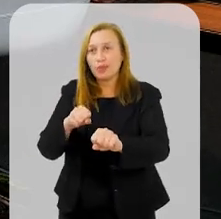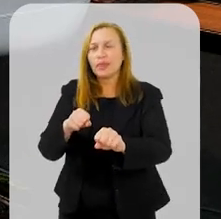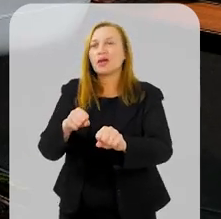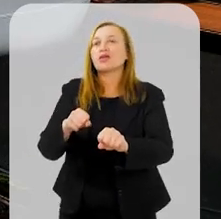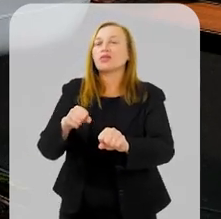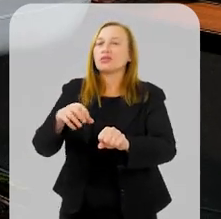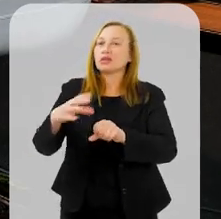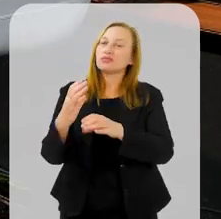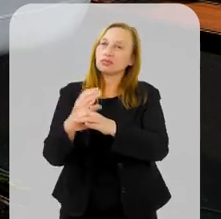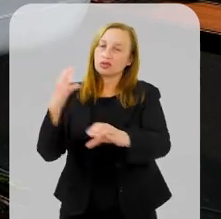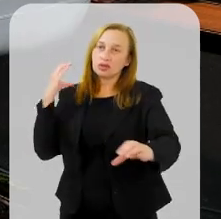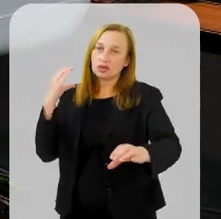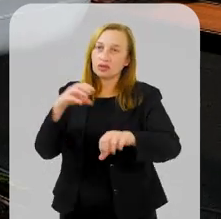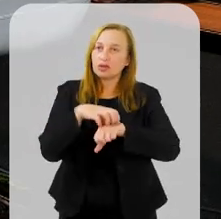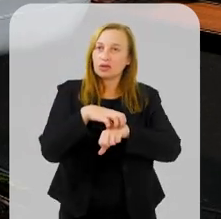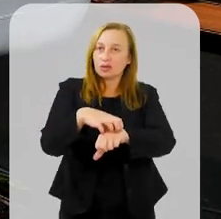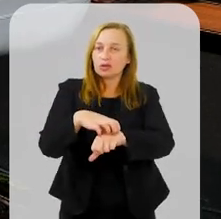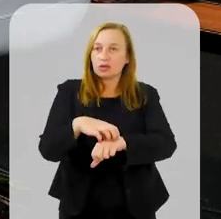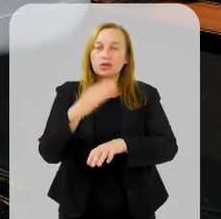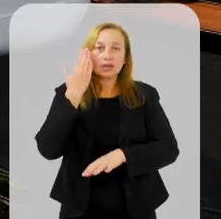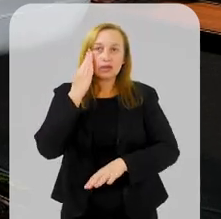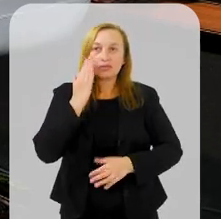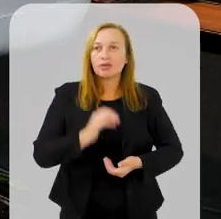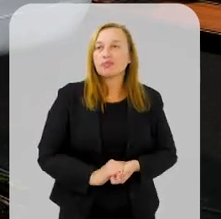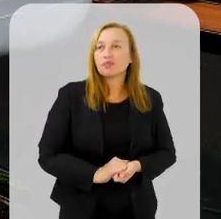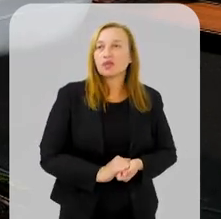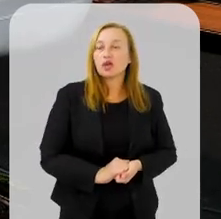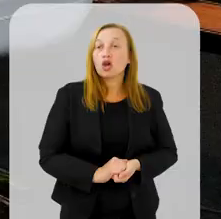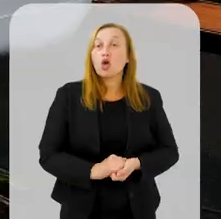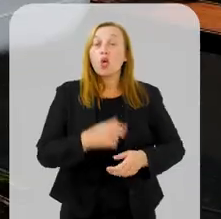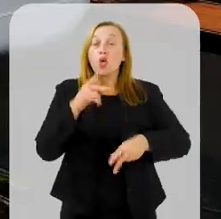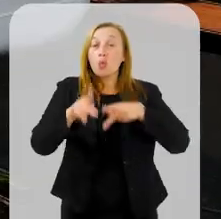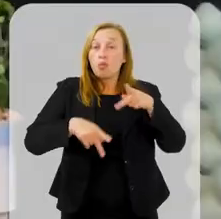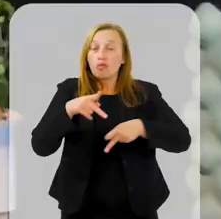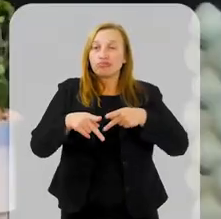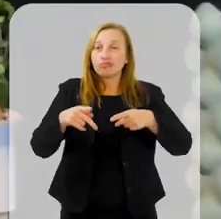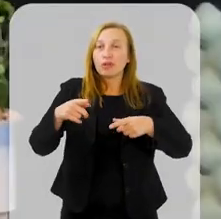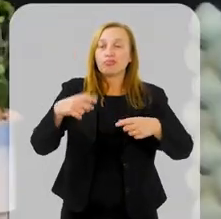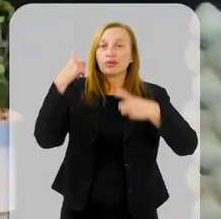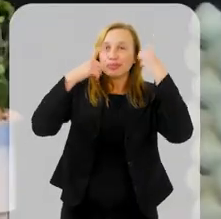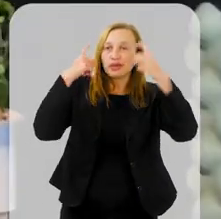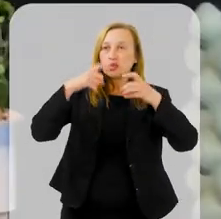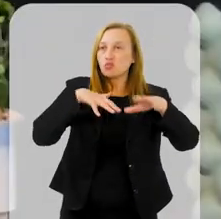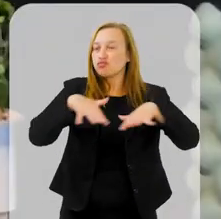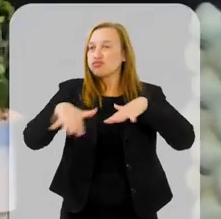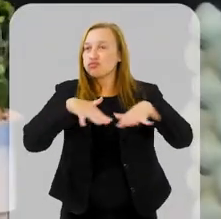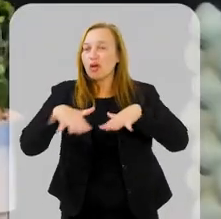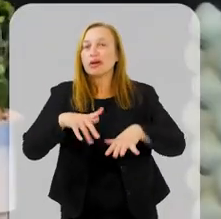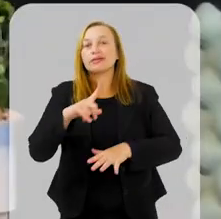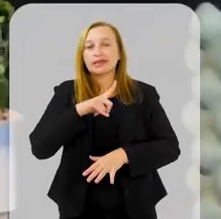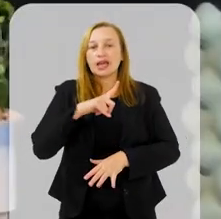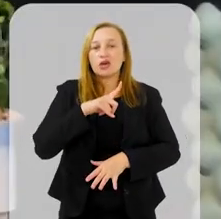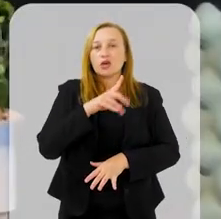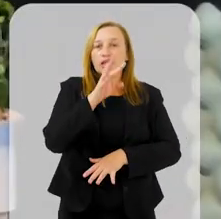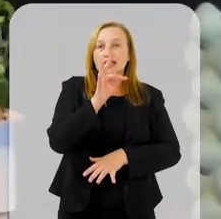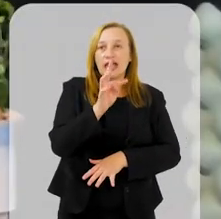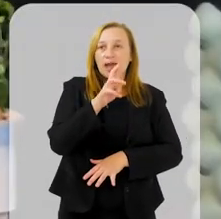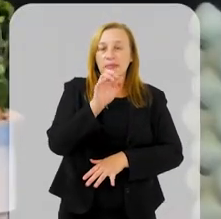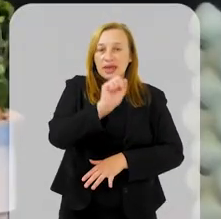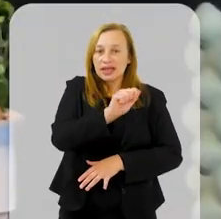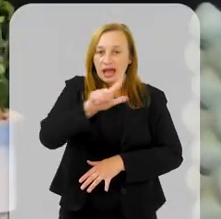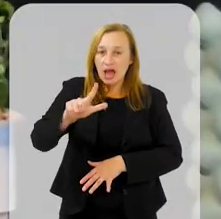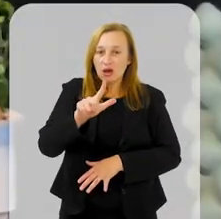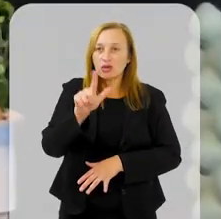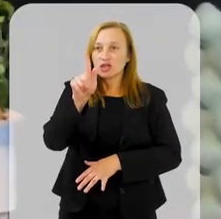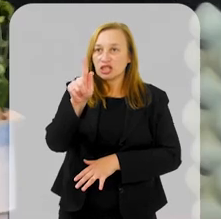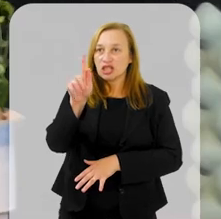engenheiro, mestre em transporte, o Carioca está preocupado ali com a mobilidade. A gente sabe que ali tem Terminal Gentileza,